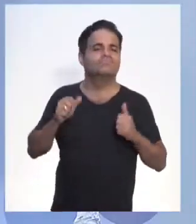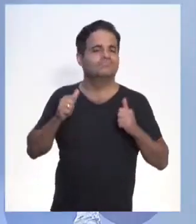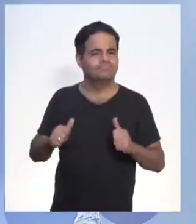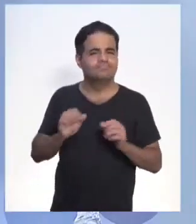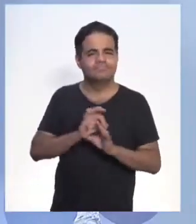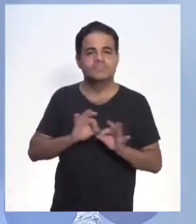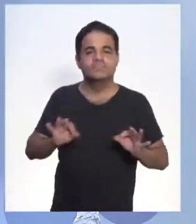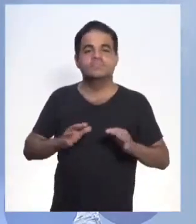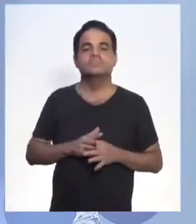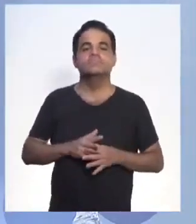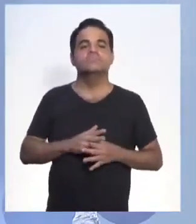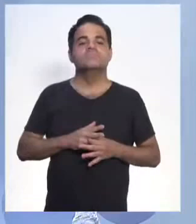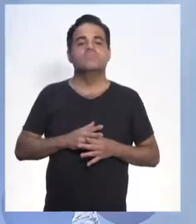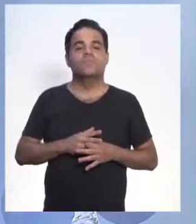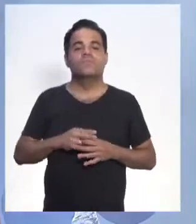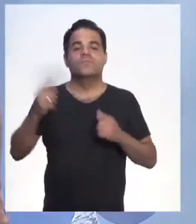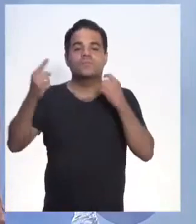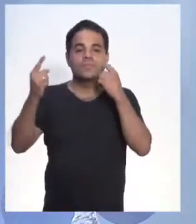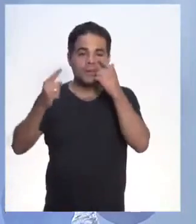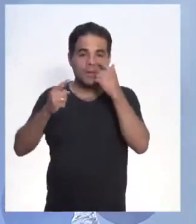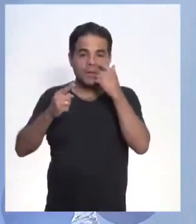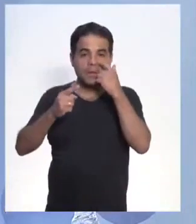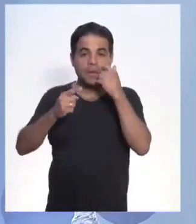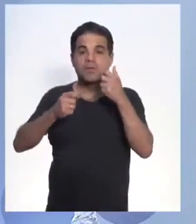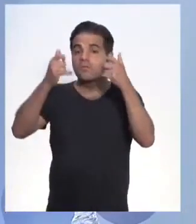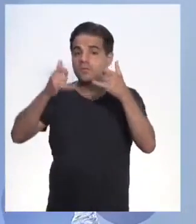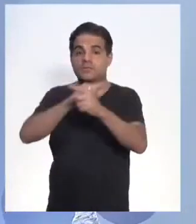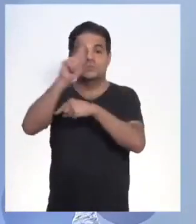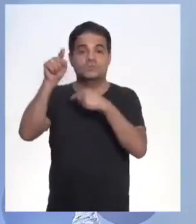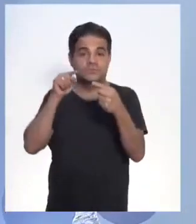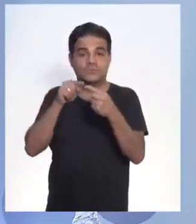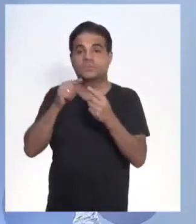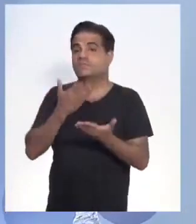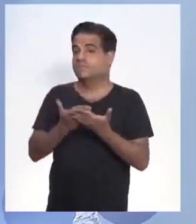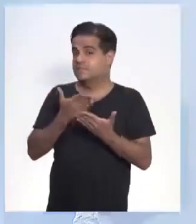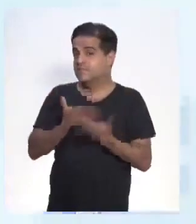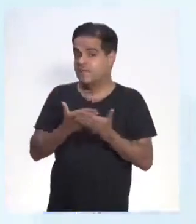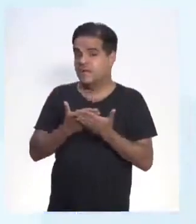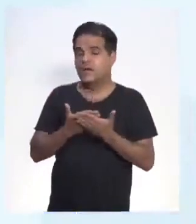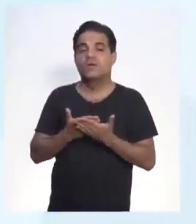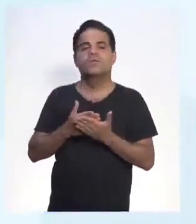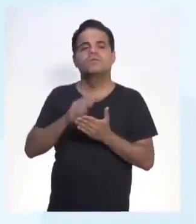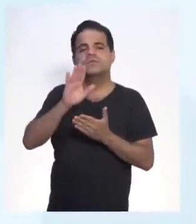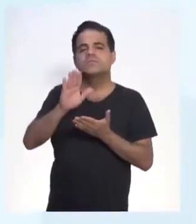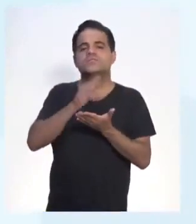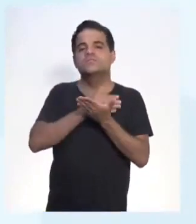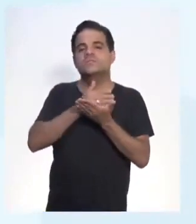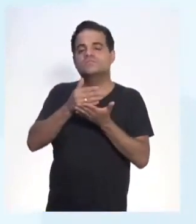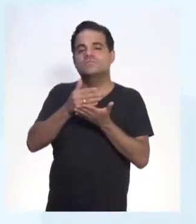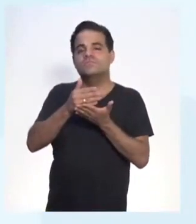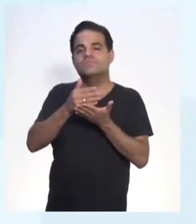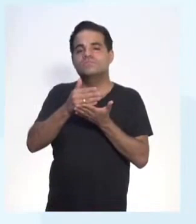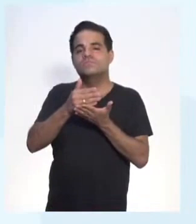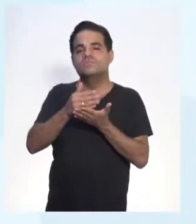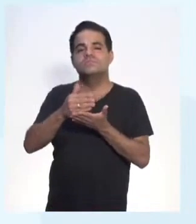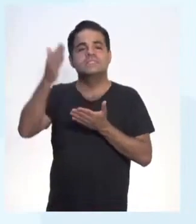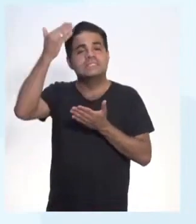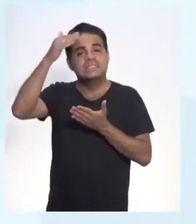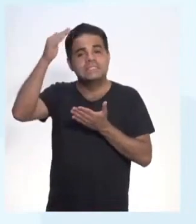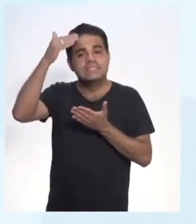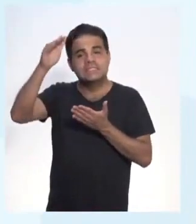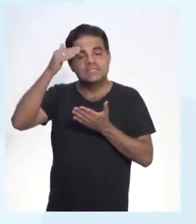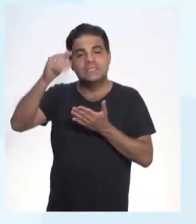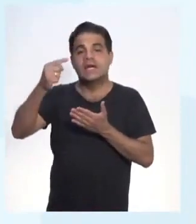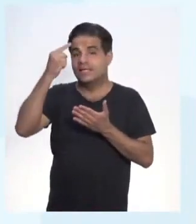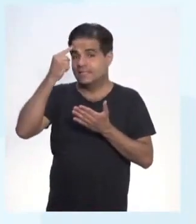bem. Então, primeiro vamos falar dos objetivos desta aula. Então, inicialmente, compreender